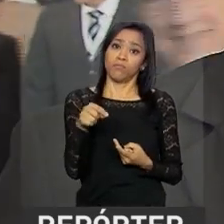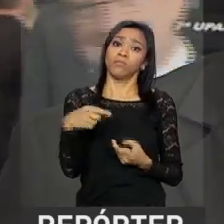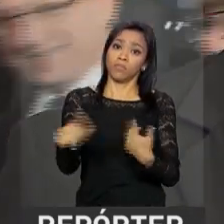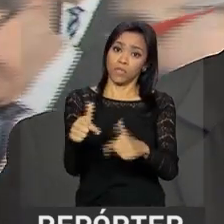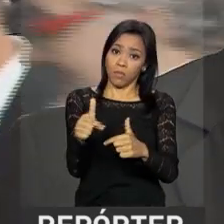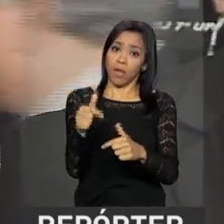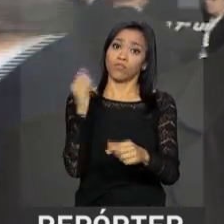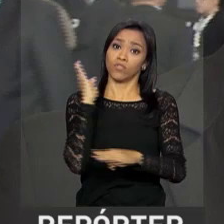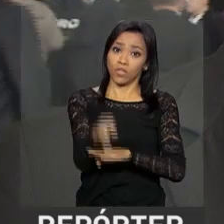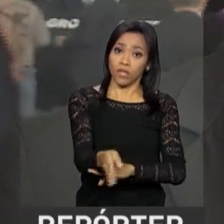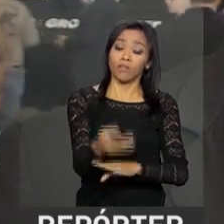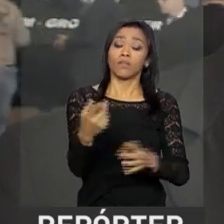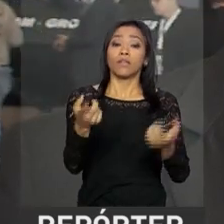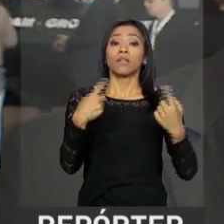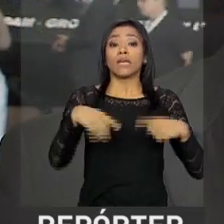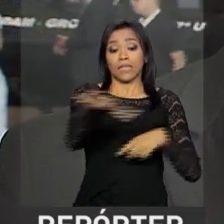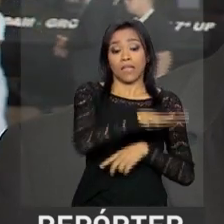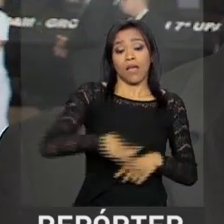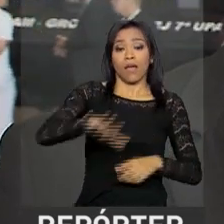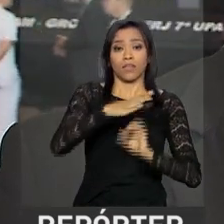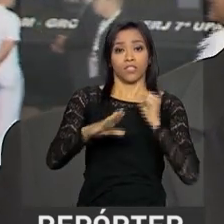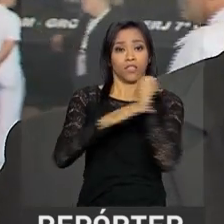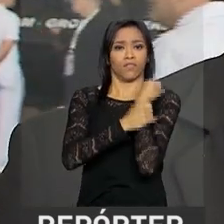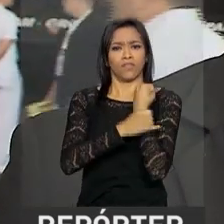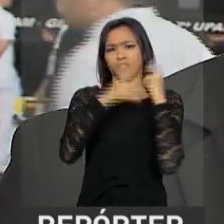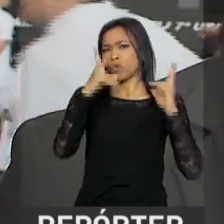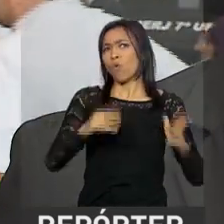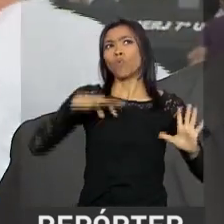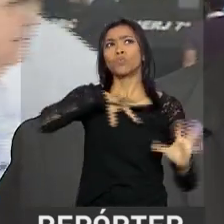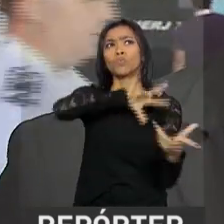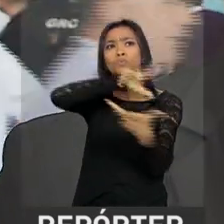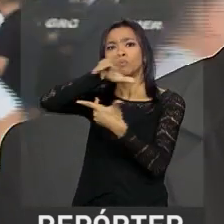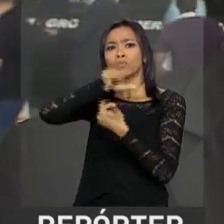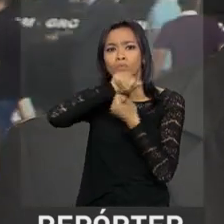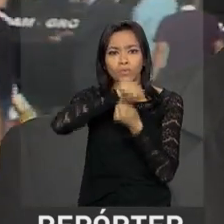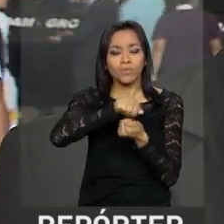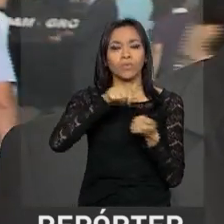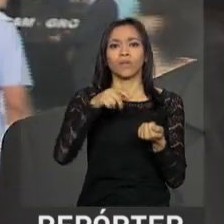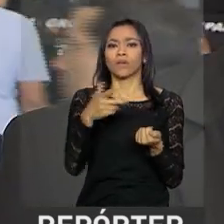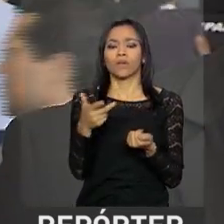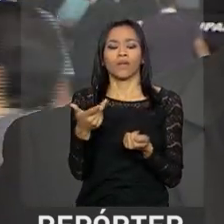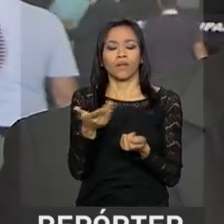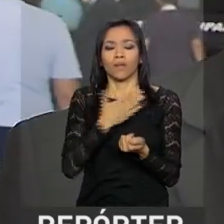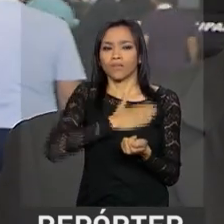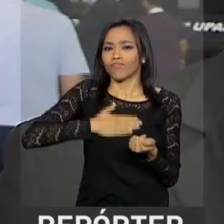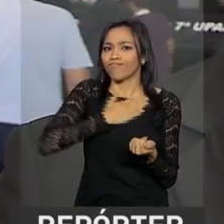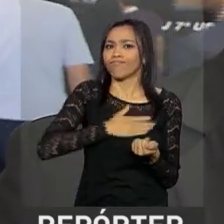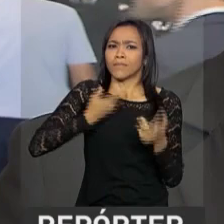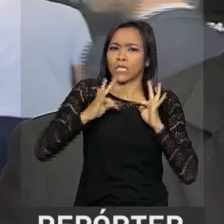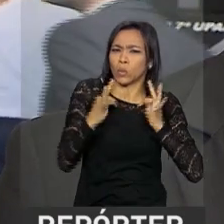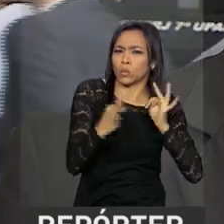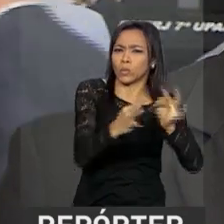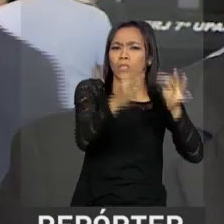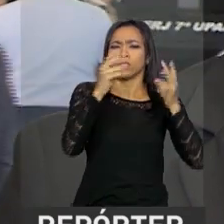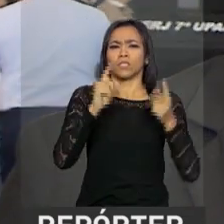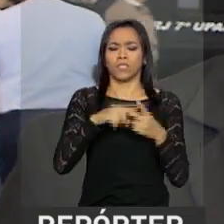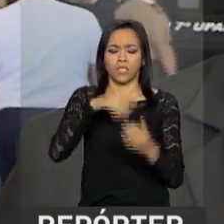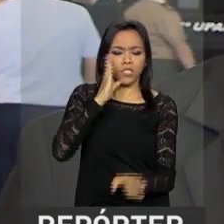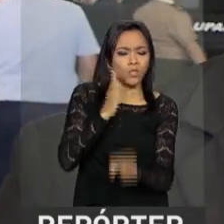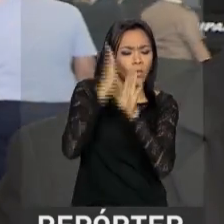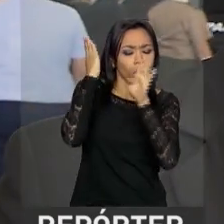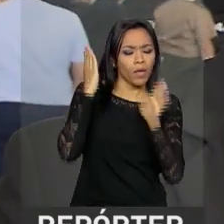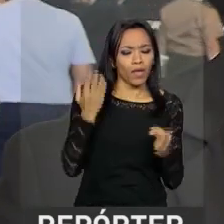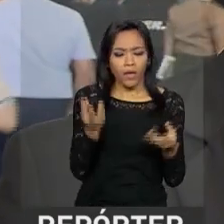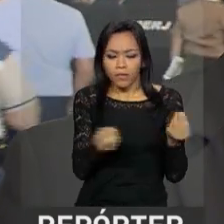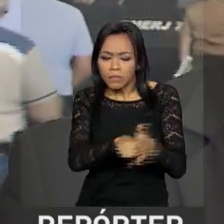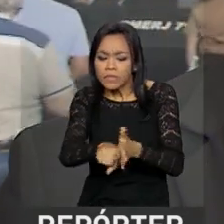Além disso, o setor de defesa, como é no mundo inteiro, é um setor que induz muito à inovação e induz muito a descoberta de novas